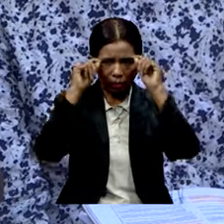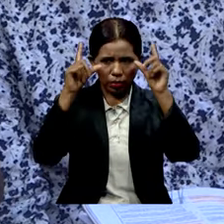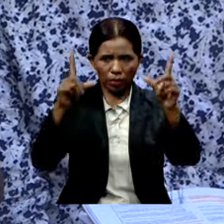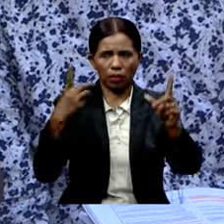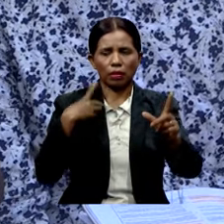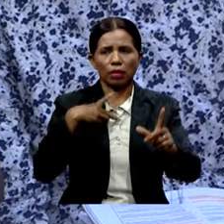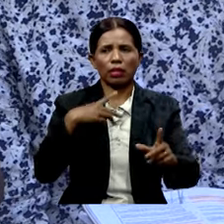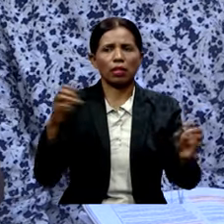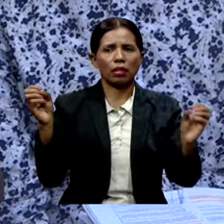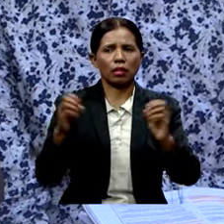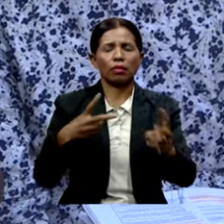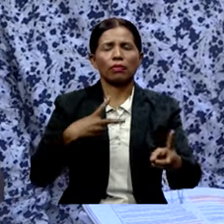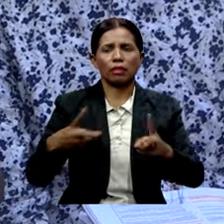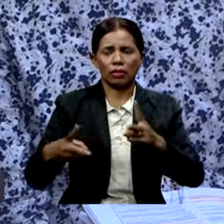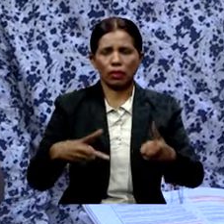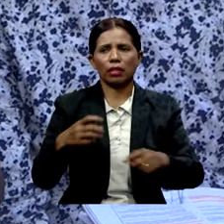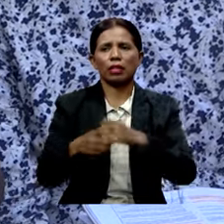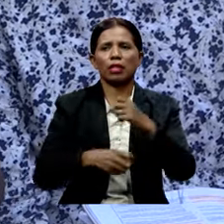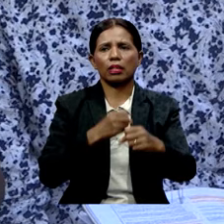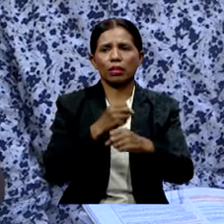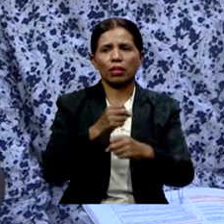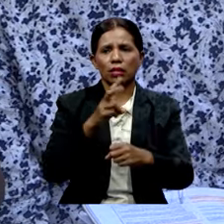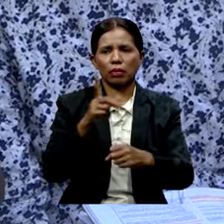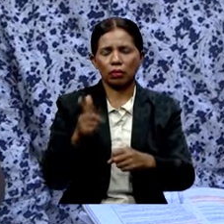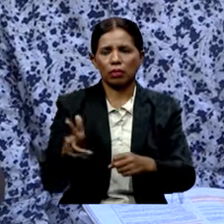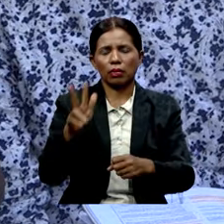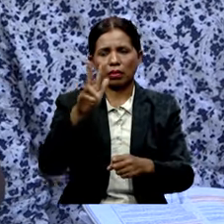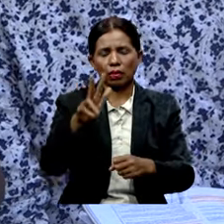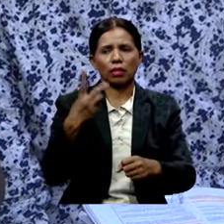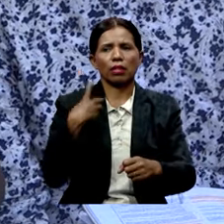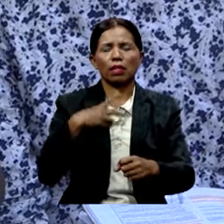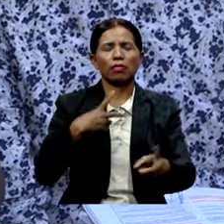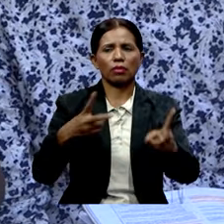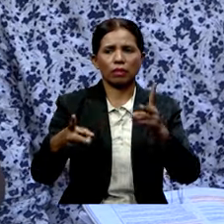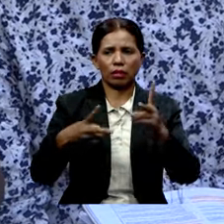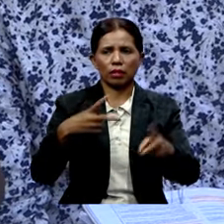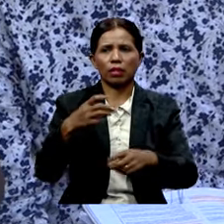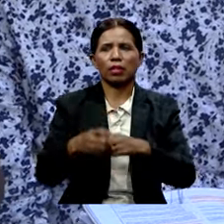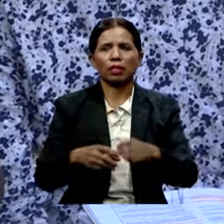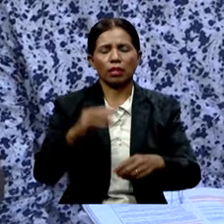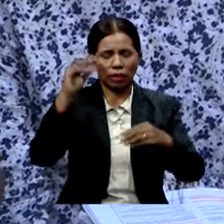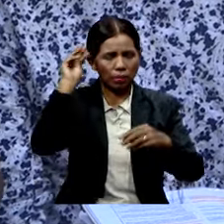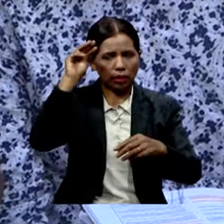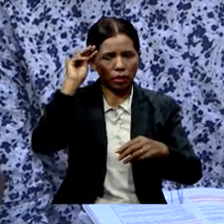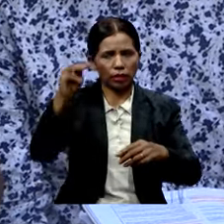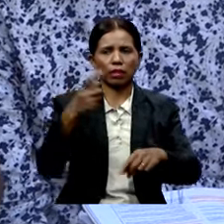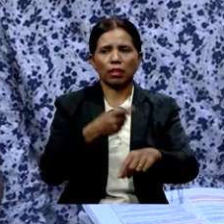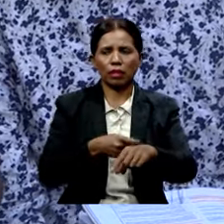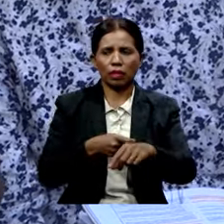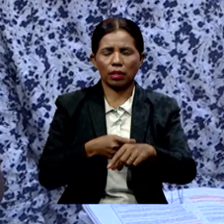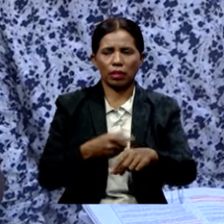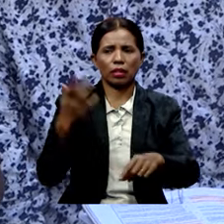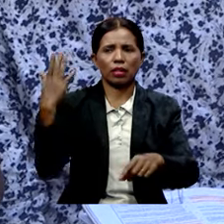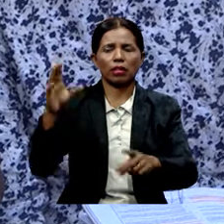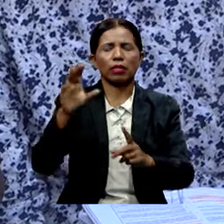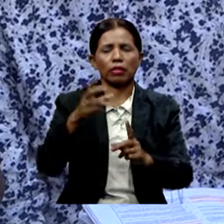ami laos foi voluntario ia tinan rihun rua ruanolu resintolu ami voluntario desde senhora ministra nia tempo altura se